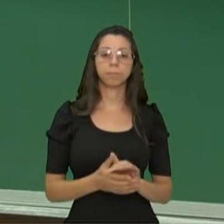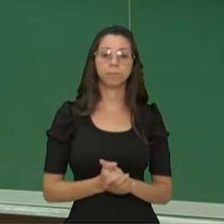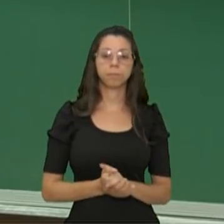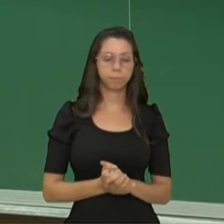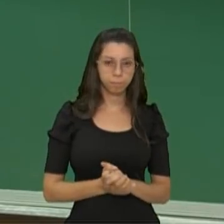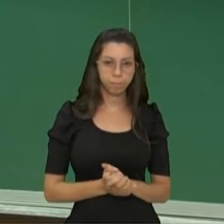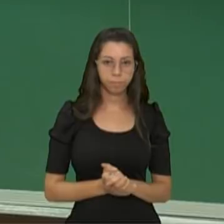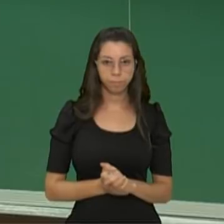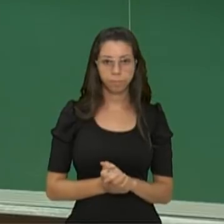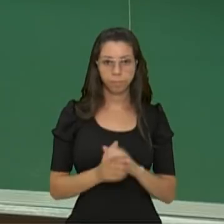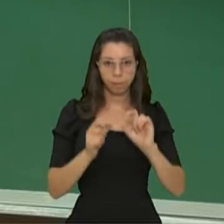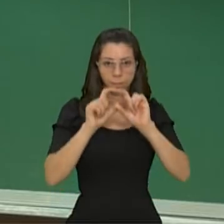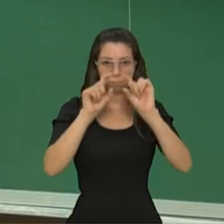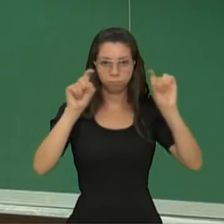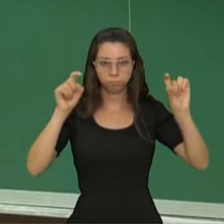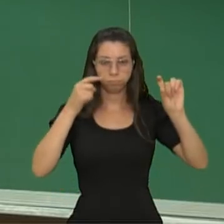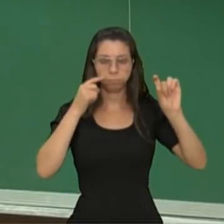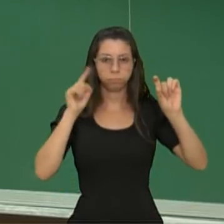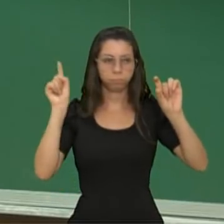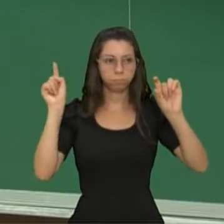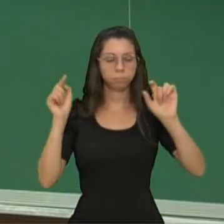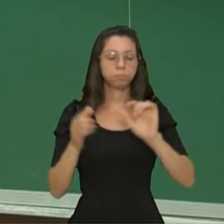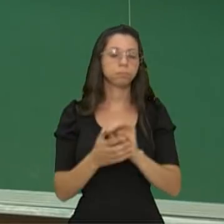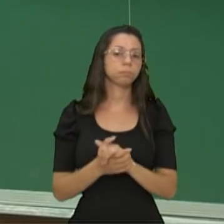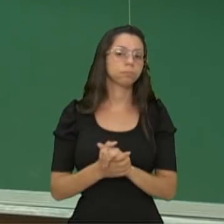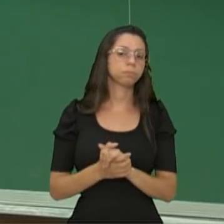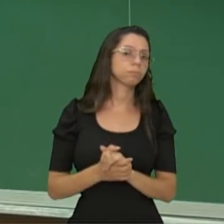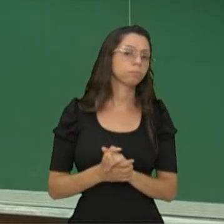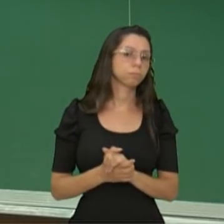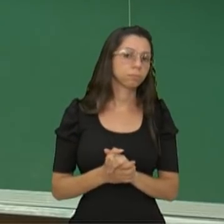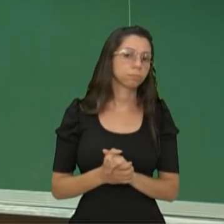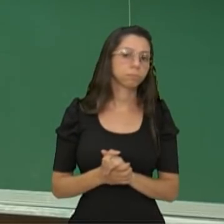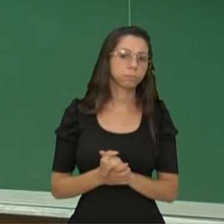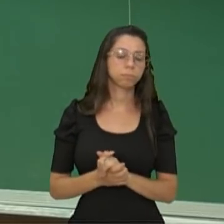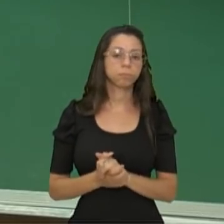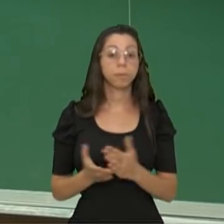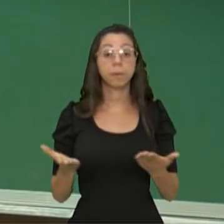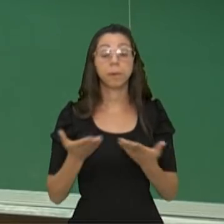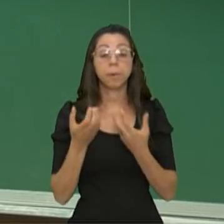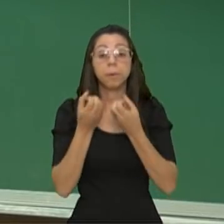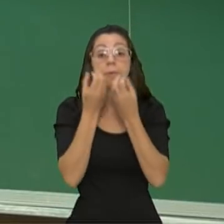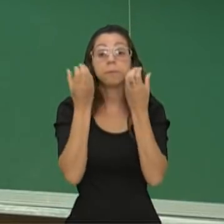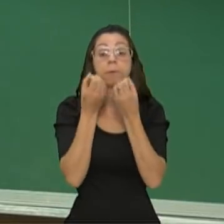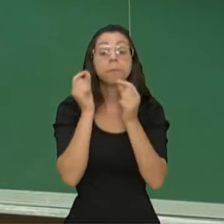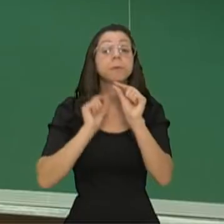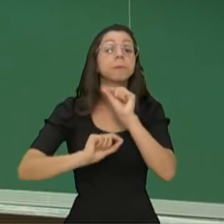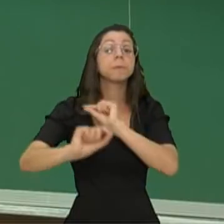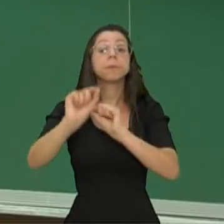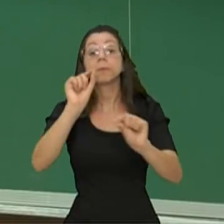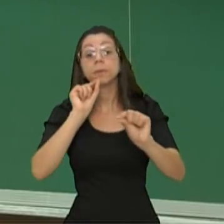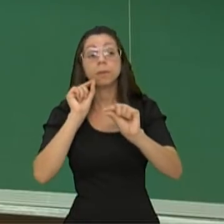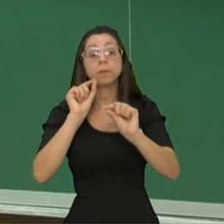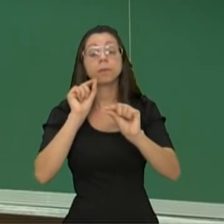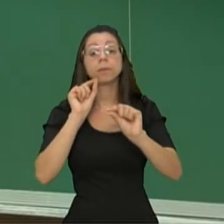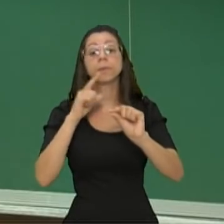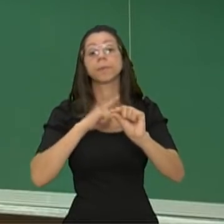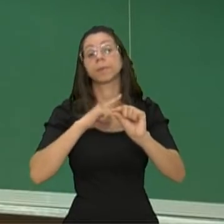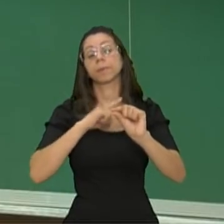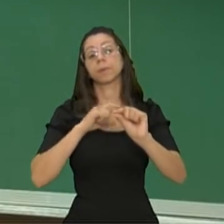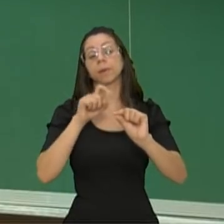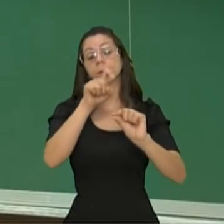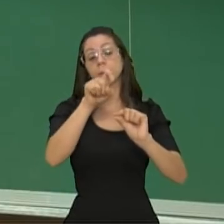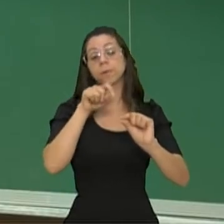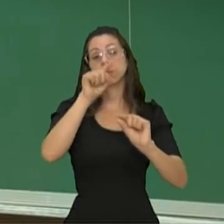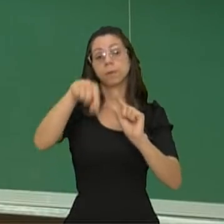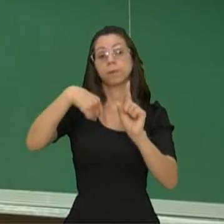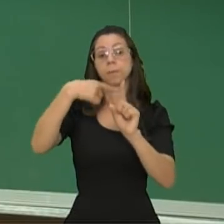Certo aí? Então, o que vai aparecer para mim agora? O que eu tenho ali? Eu tenho x mais